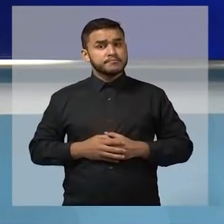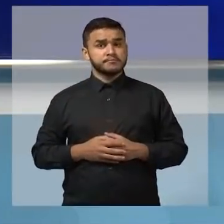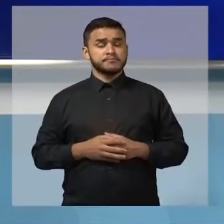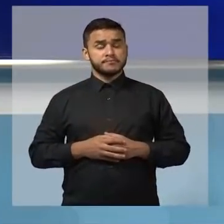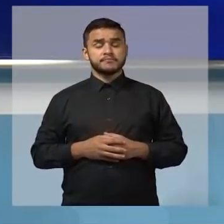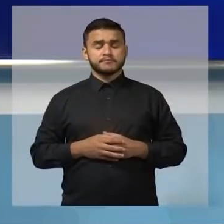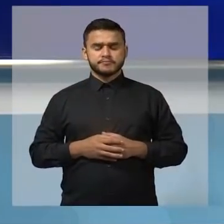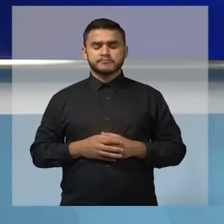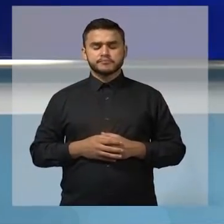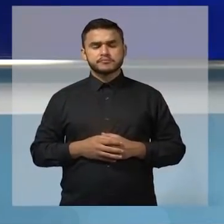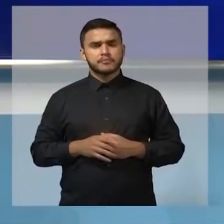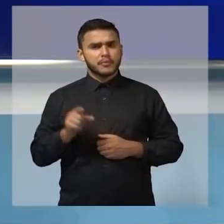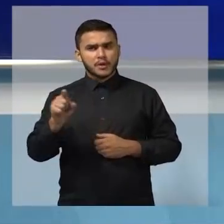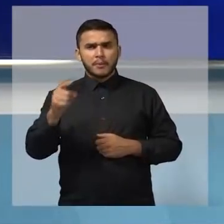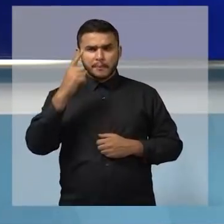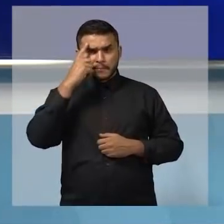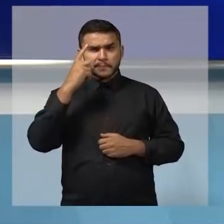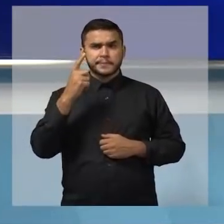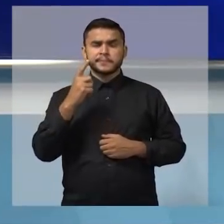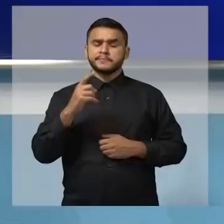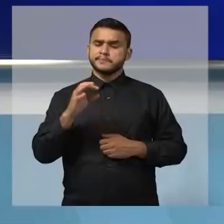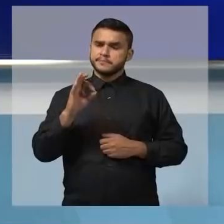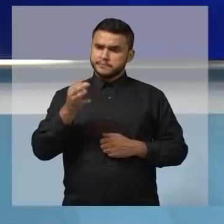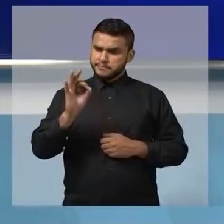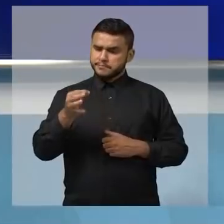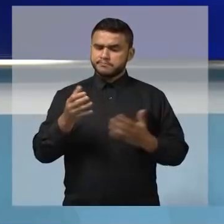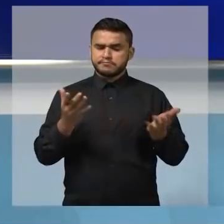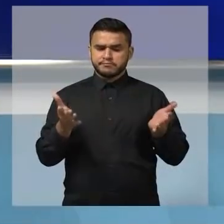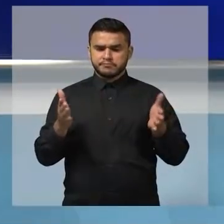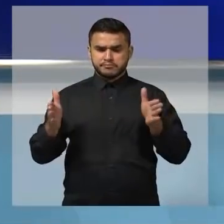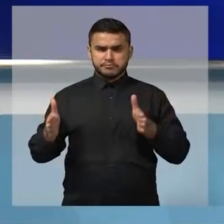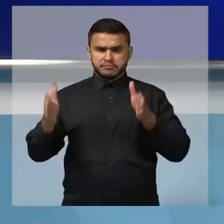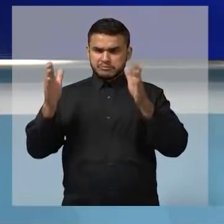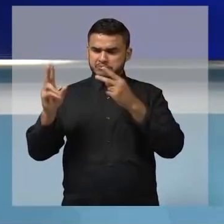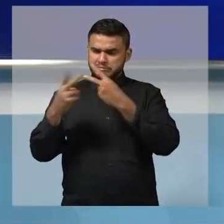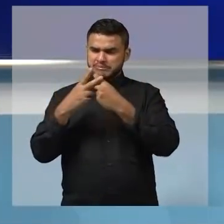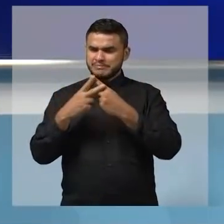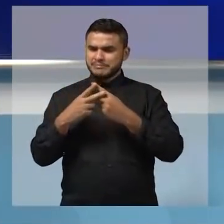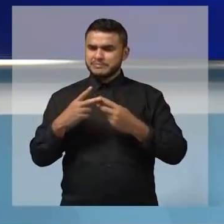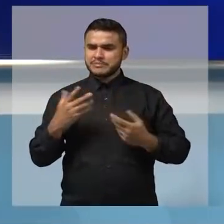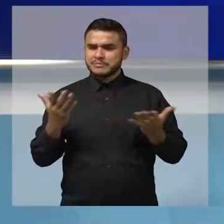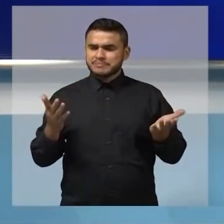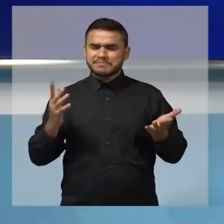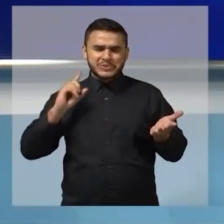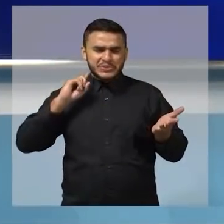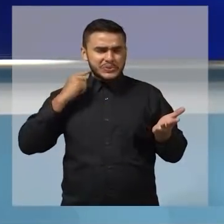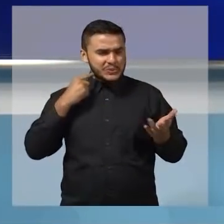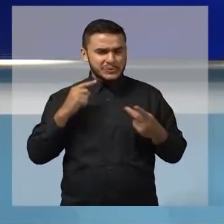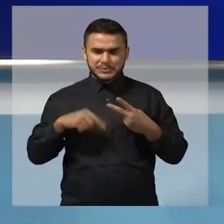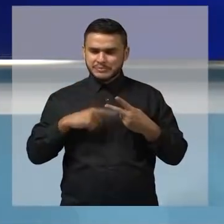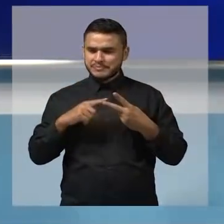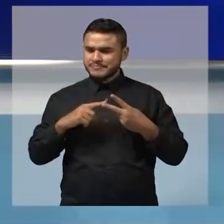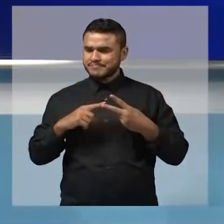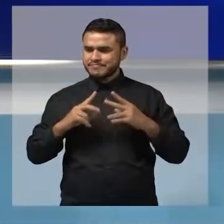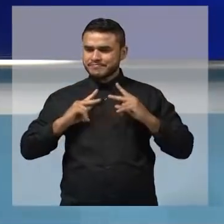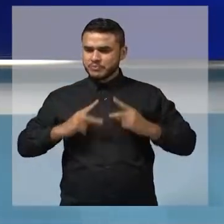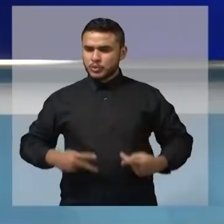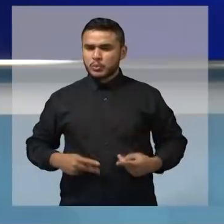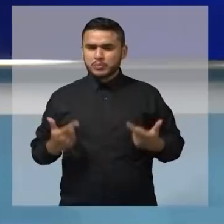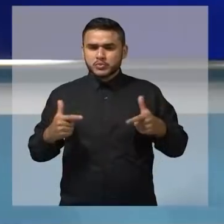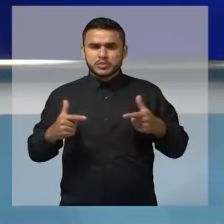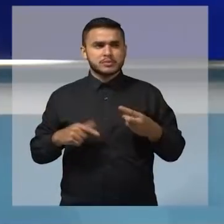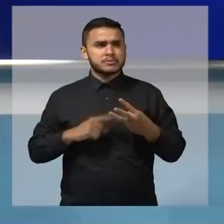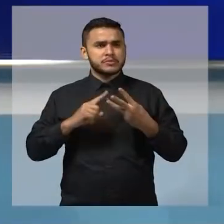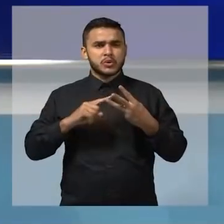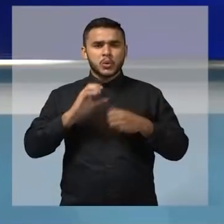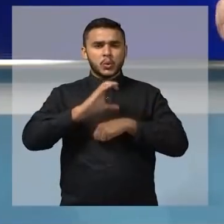Colocá-lo dentro de um sistema degradado, desumanizado e sem lhes oferecer essa segunda oportunidade,